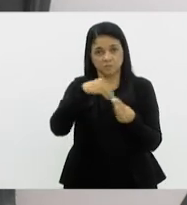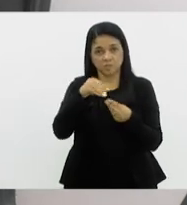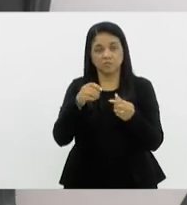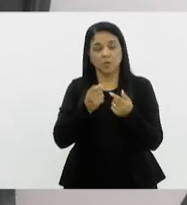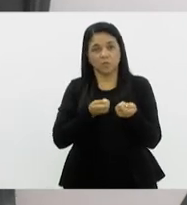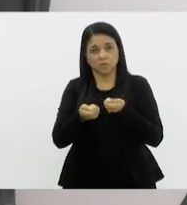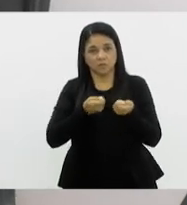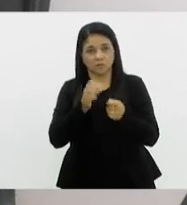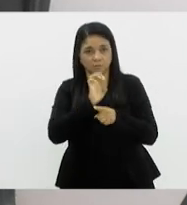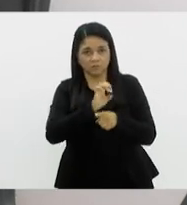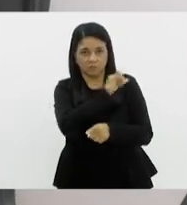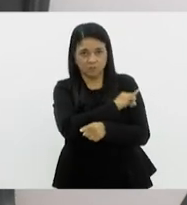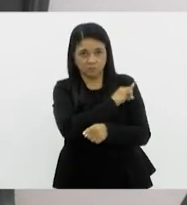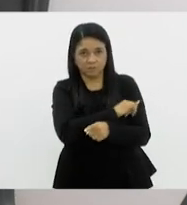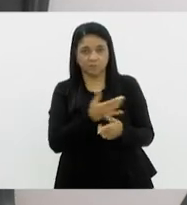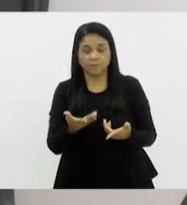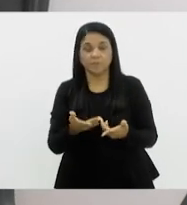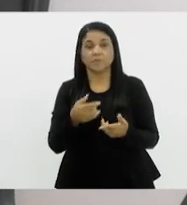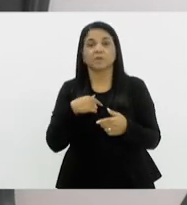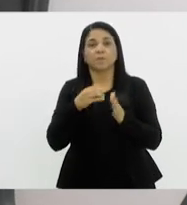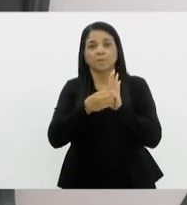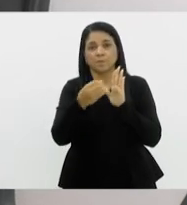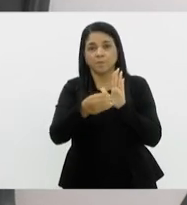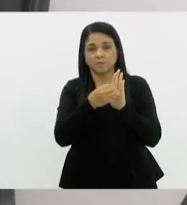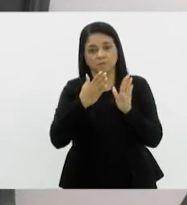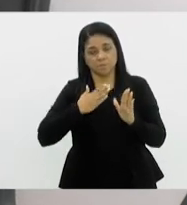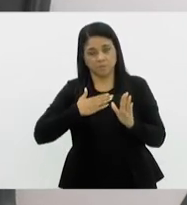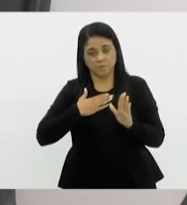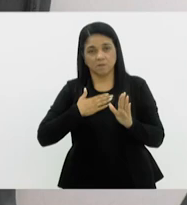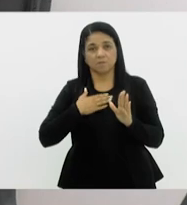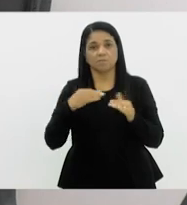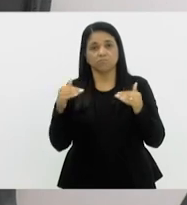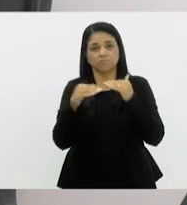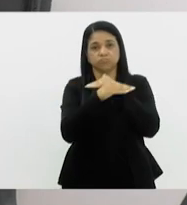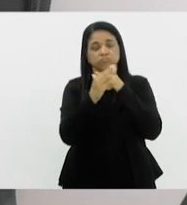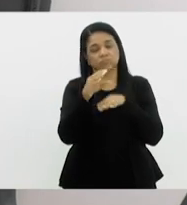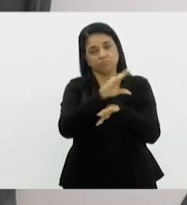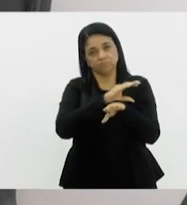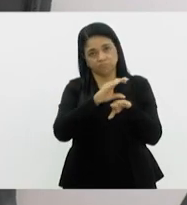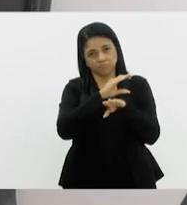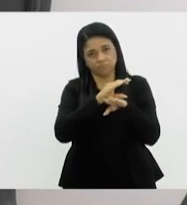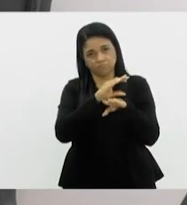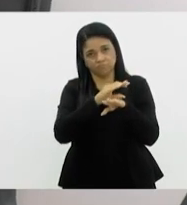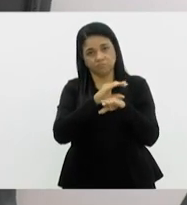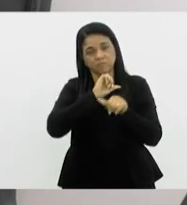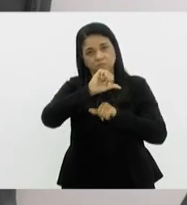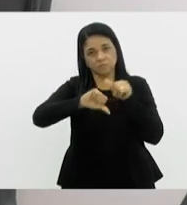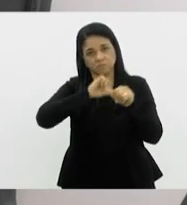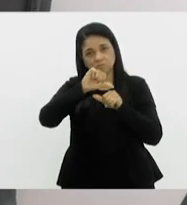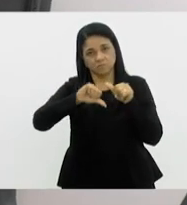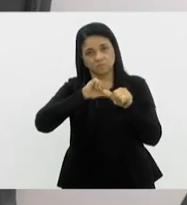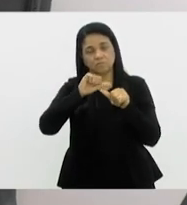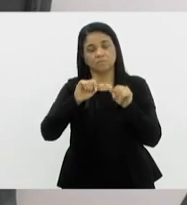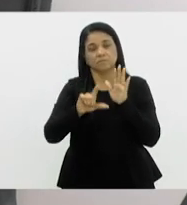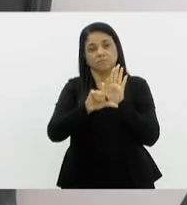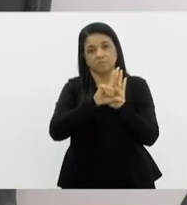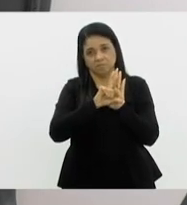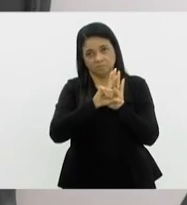pelo Estado do Rio de Janeiro. O parecer é de minha autoria pela inconstitucionalidade, concluindo pela transformação de coleção